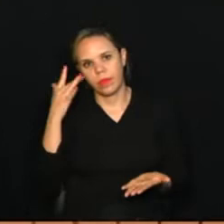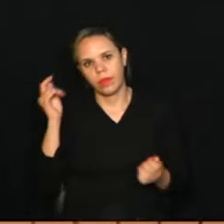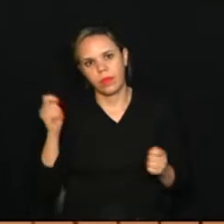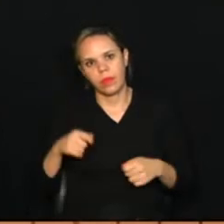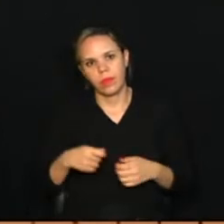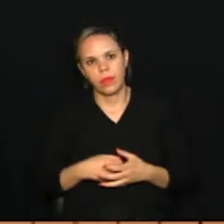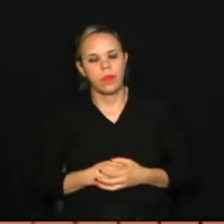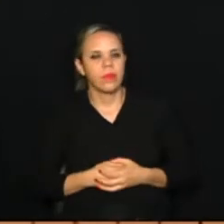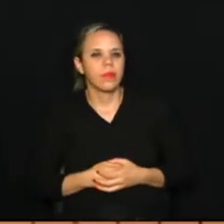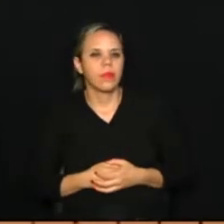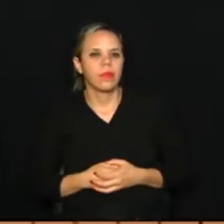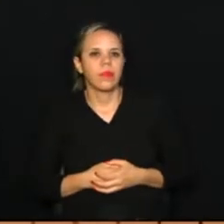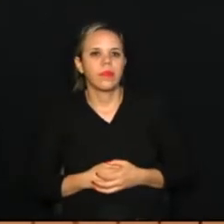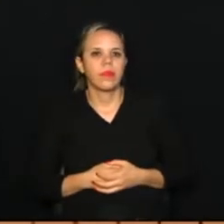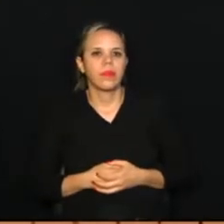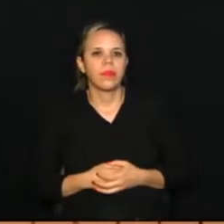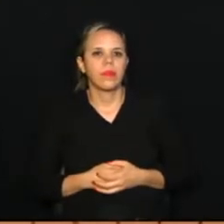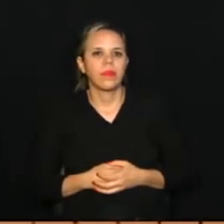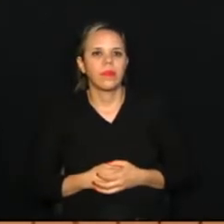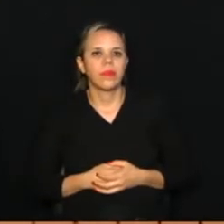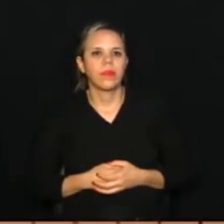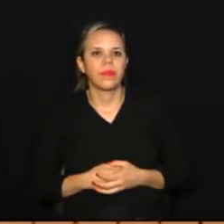aqui. De qualquer maneira,